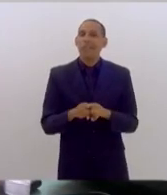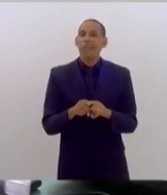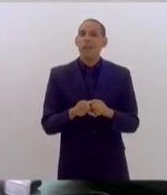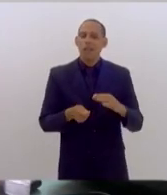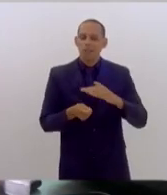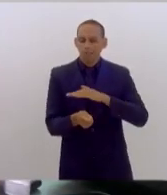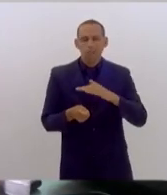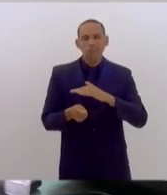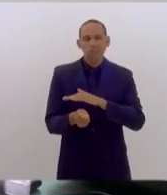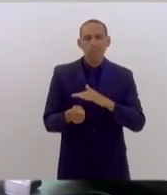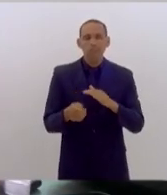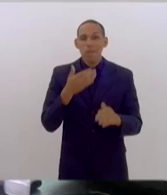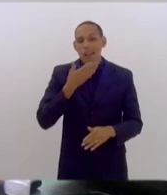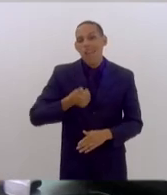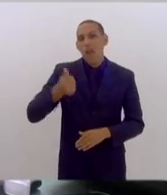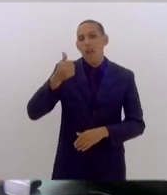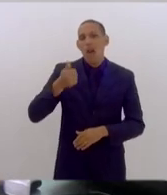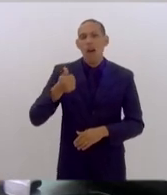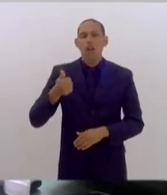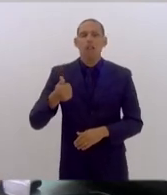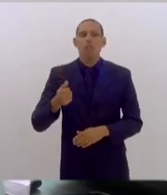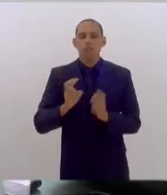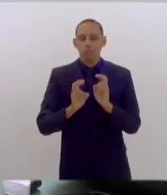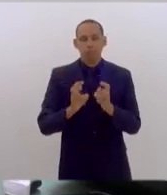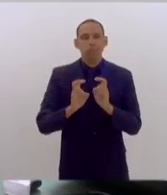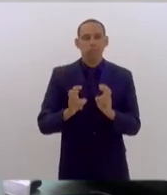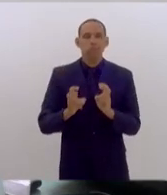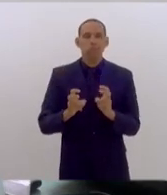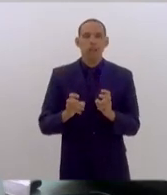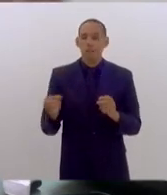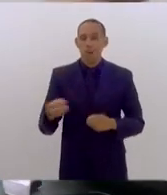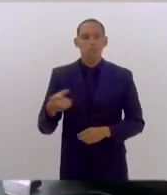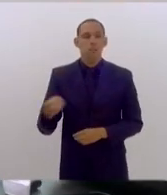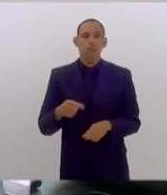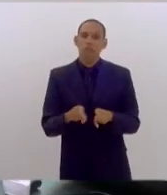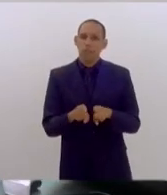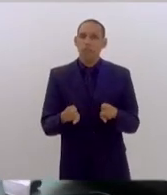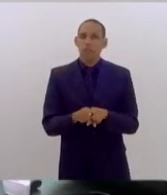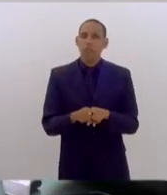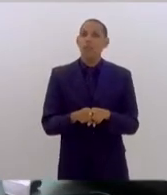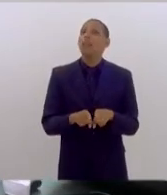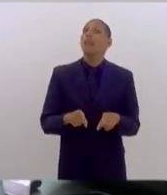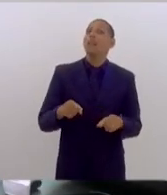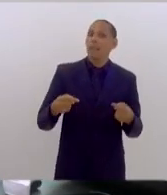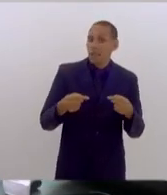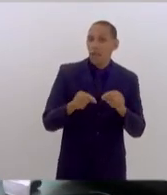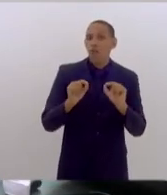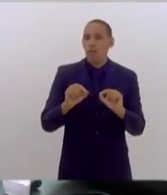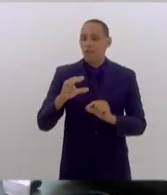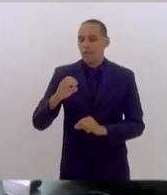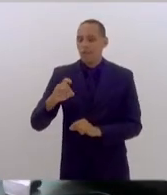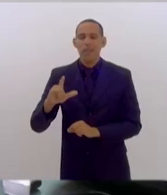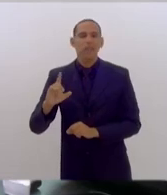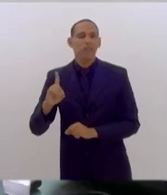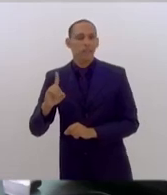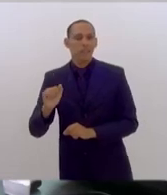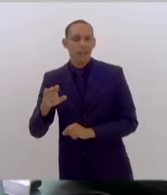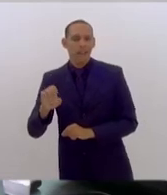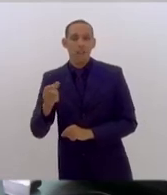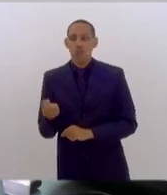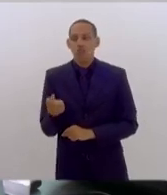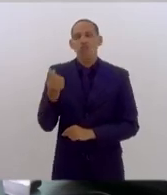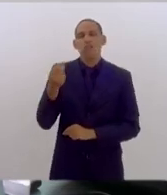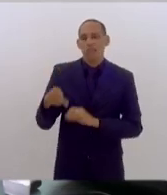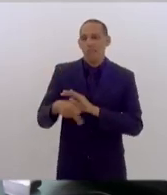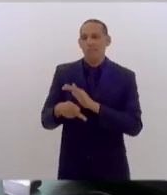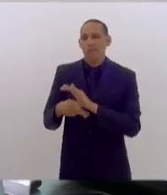de investimentos públicos na qualificação na penetração do sistema de trens metropolitanos com recurso a outorga da Cedae em ambiente de bater muito isso aqui né